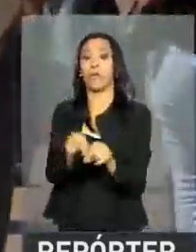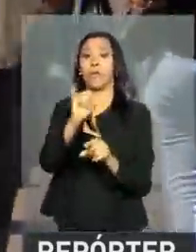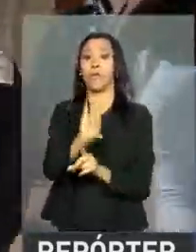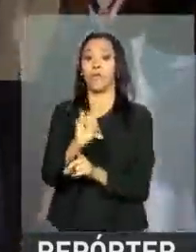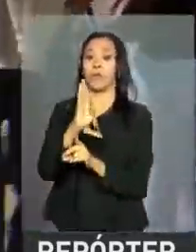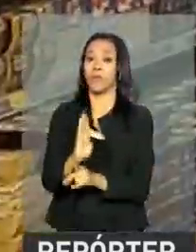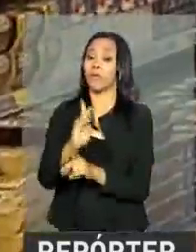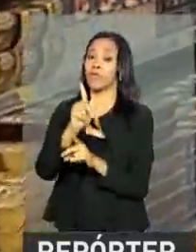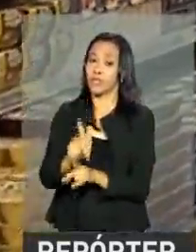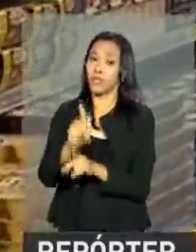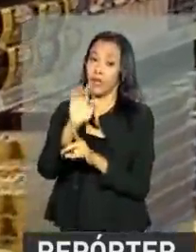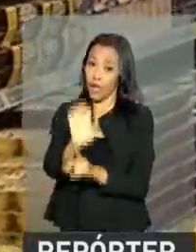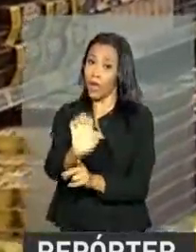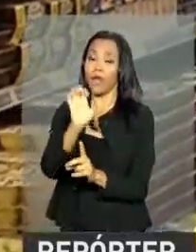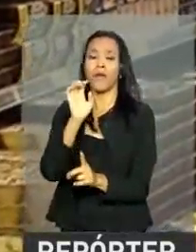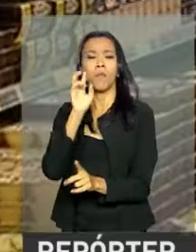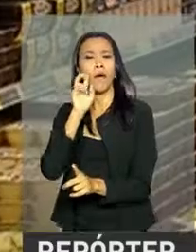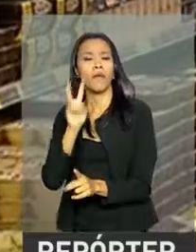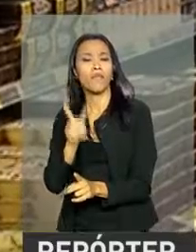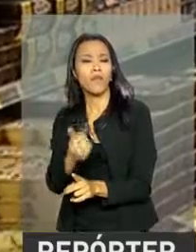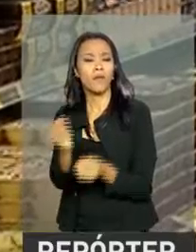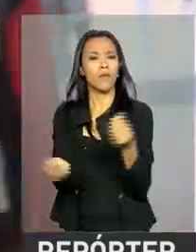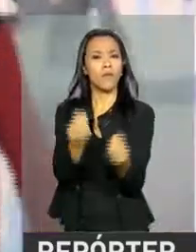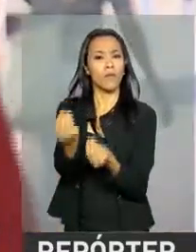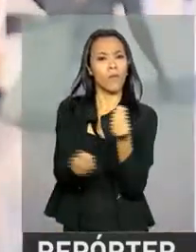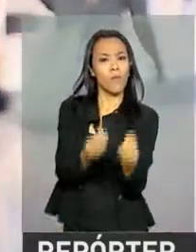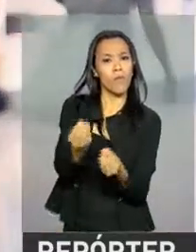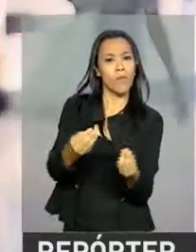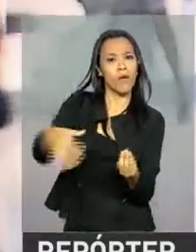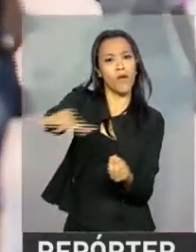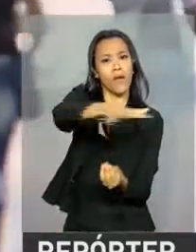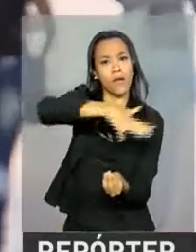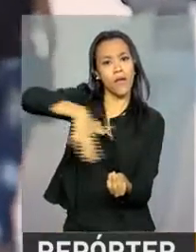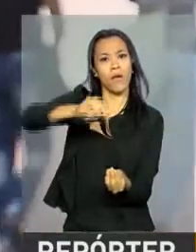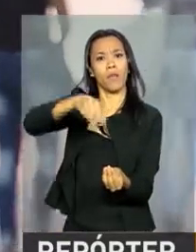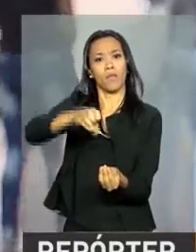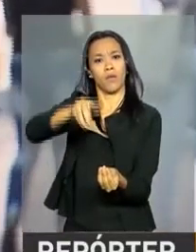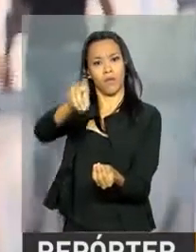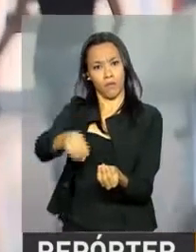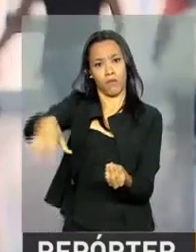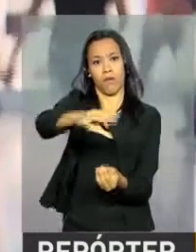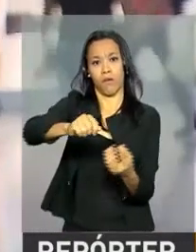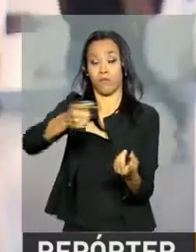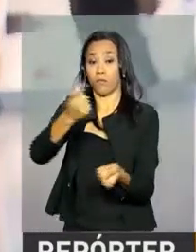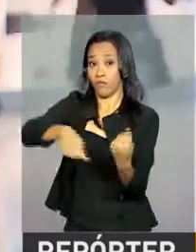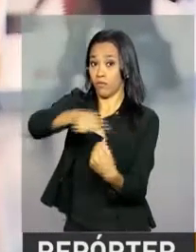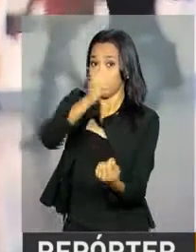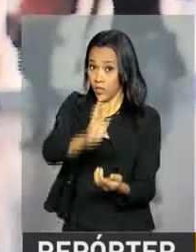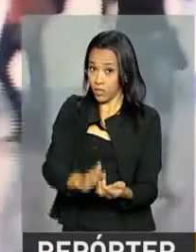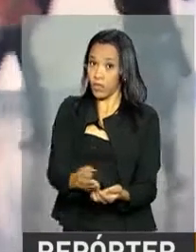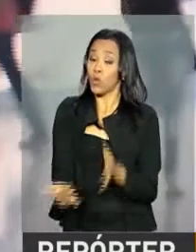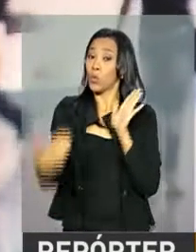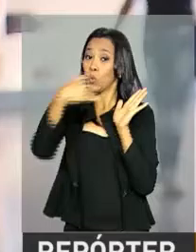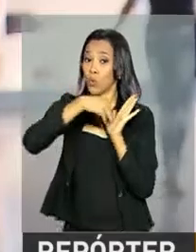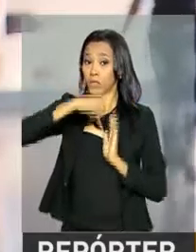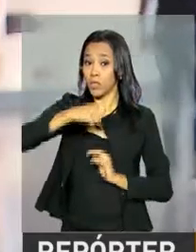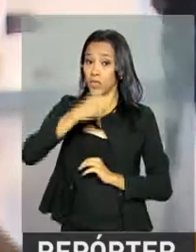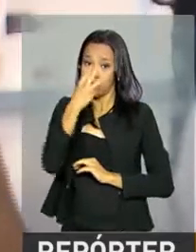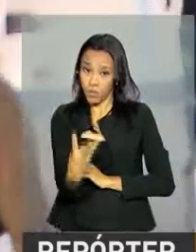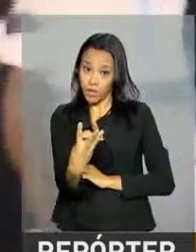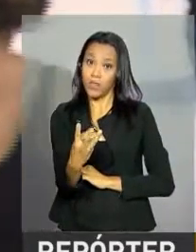oficialmente o comportamento da economia brasileira o dado oficial do ibge é relativo ao último trimestre do ano passado só vai ser